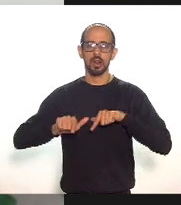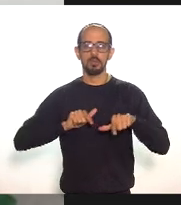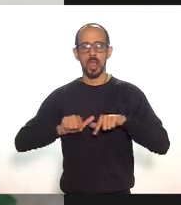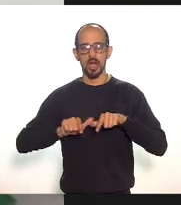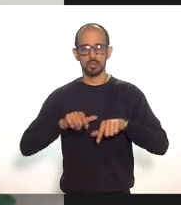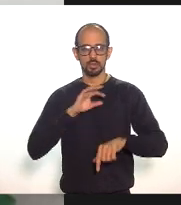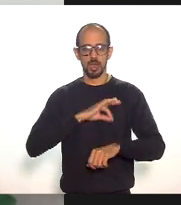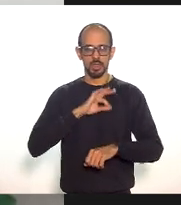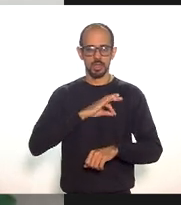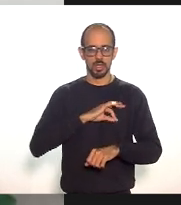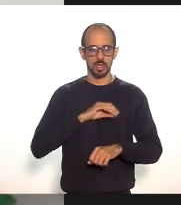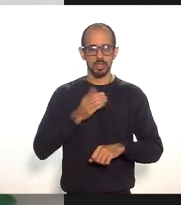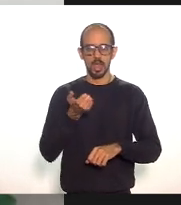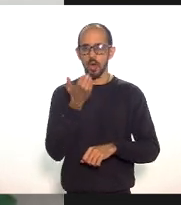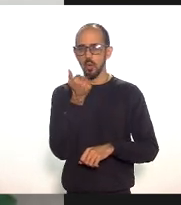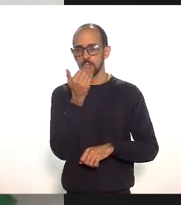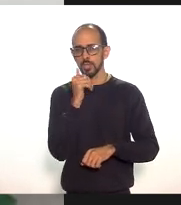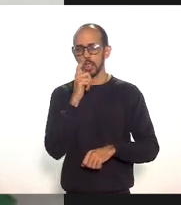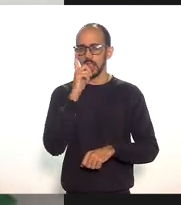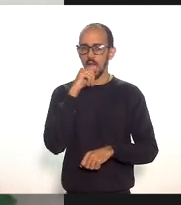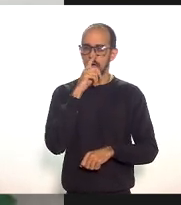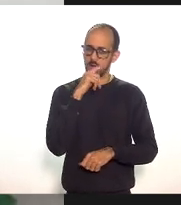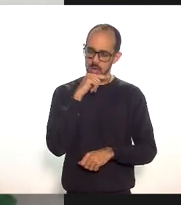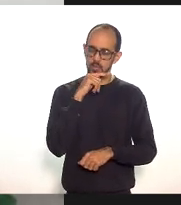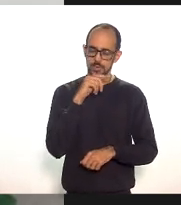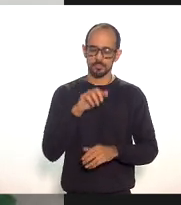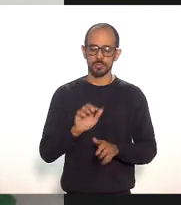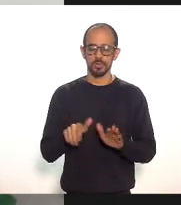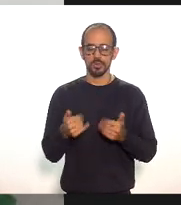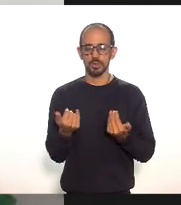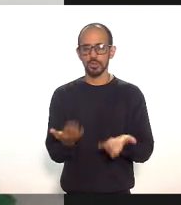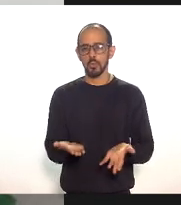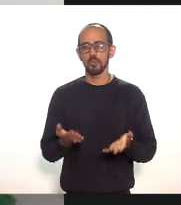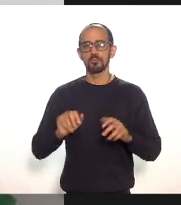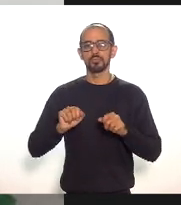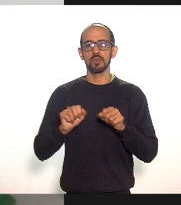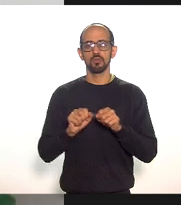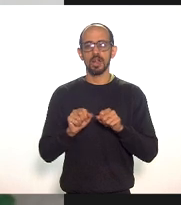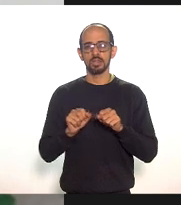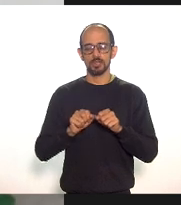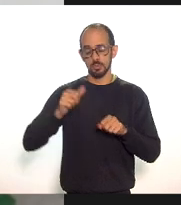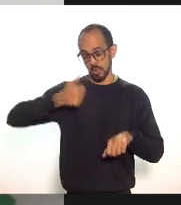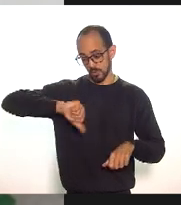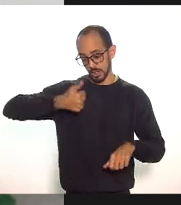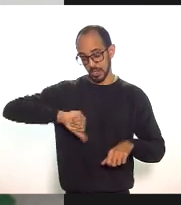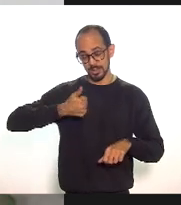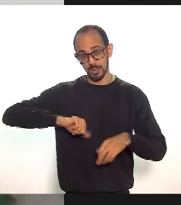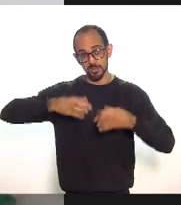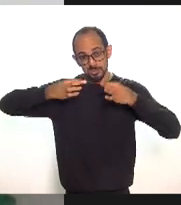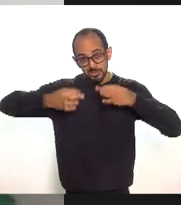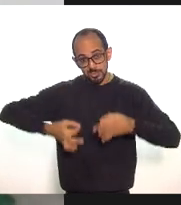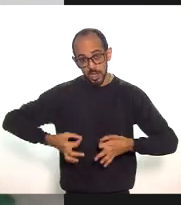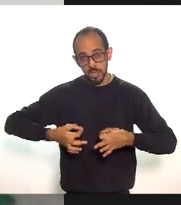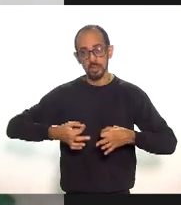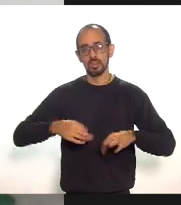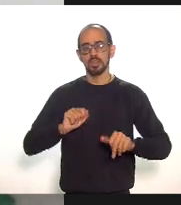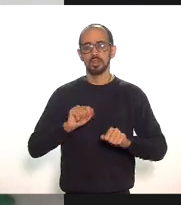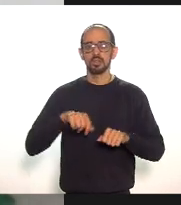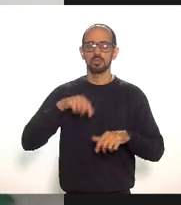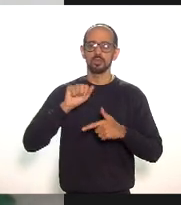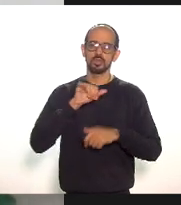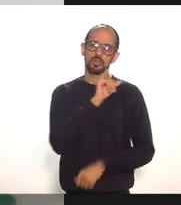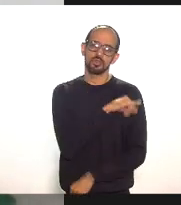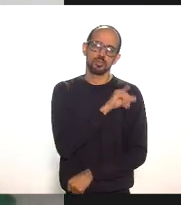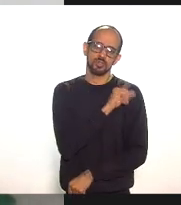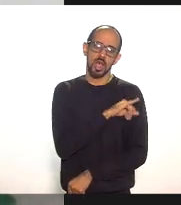à comida, do acesso à água. Então, trazer um diagnóstico preciso, em especial no âmbito do Estado do Rio de